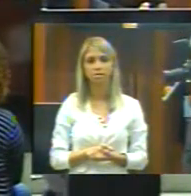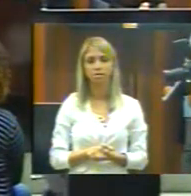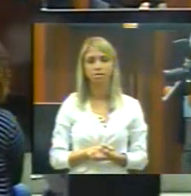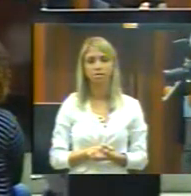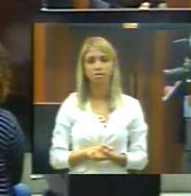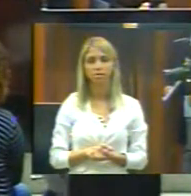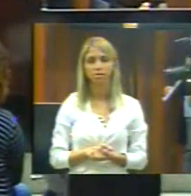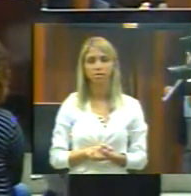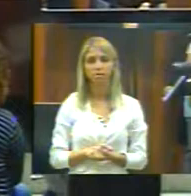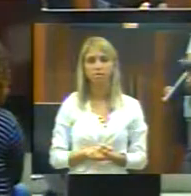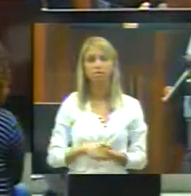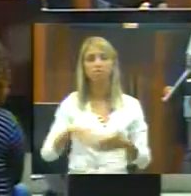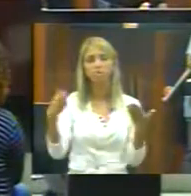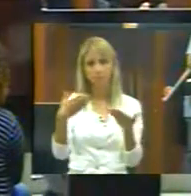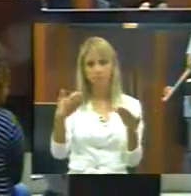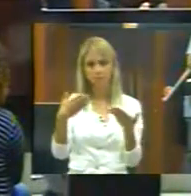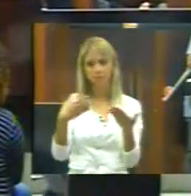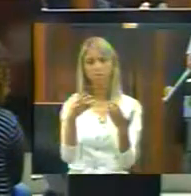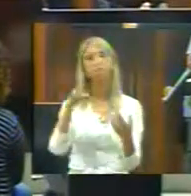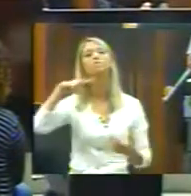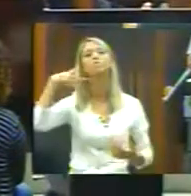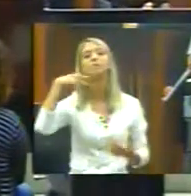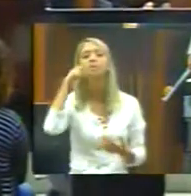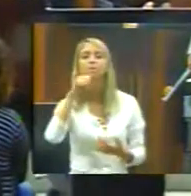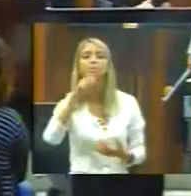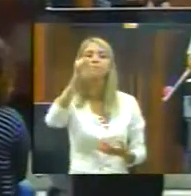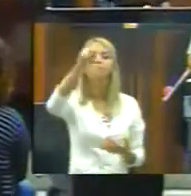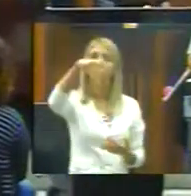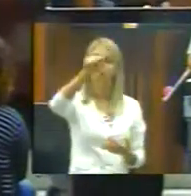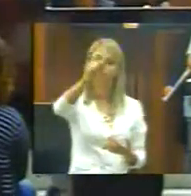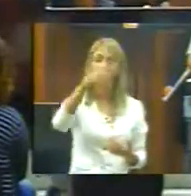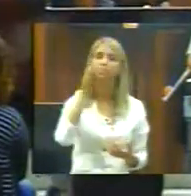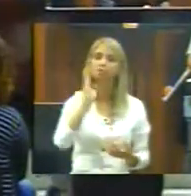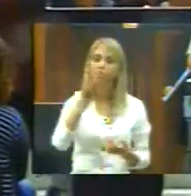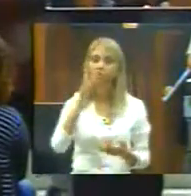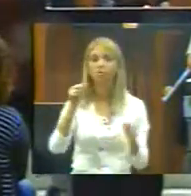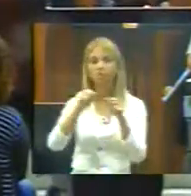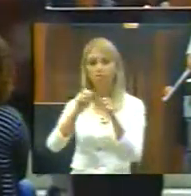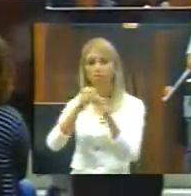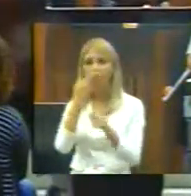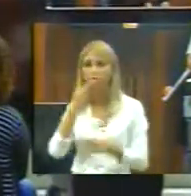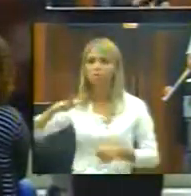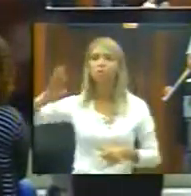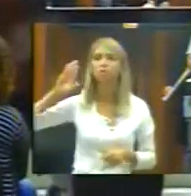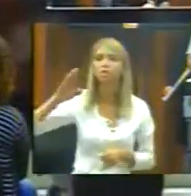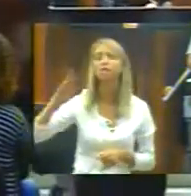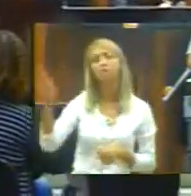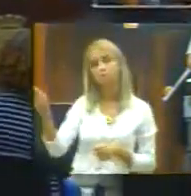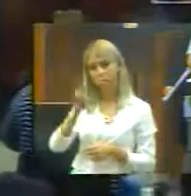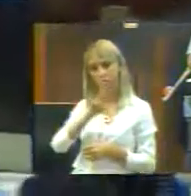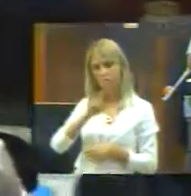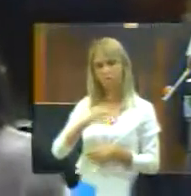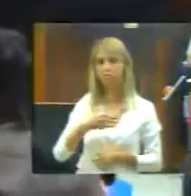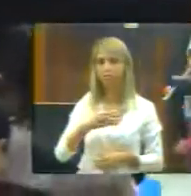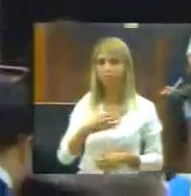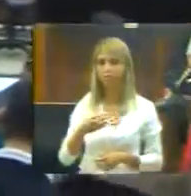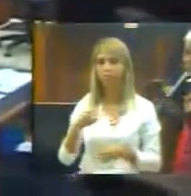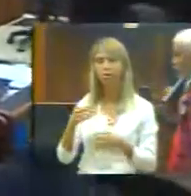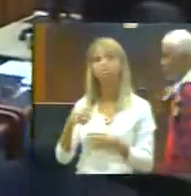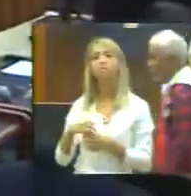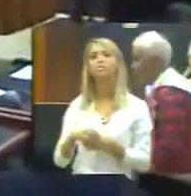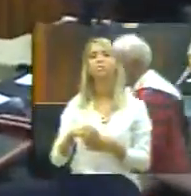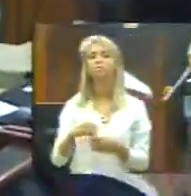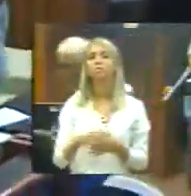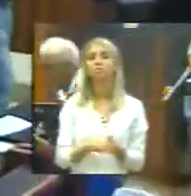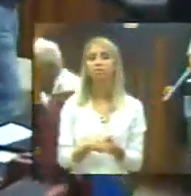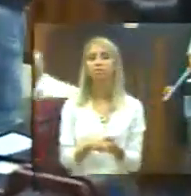Agora, a nobre vereadora Ana Beatriz, depois de feito o juramento, dirá assim eu prometo. Com a